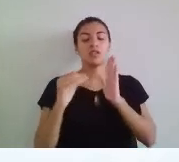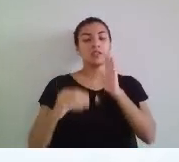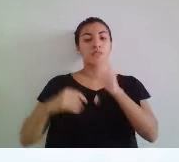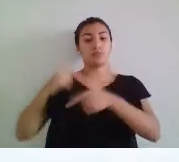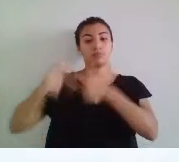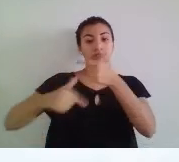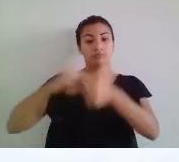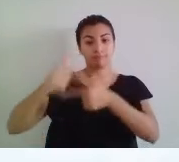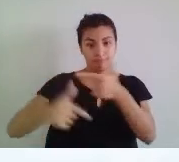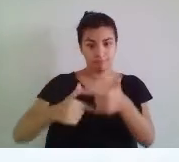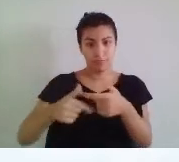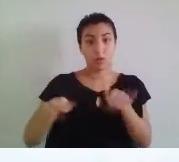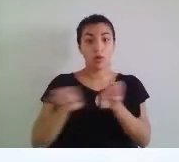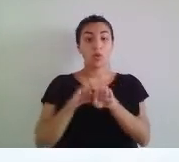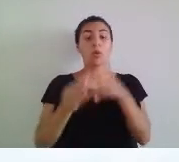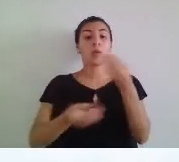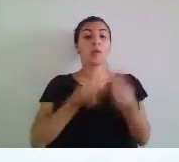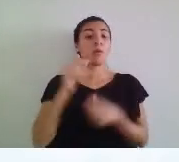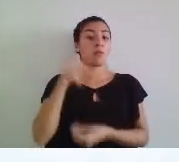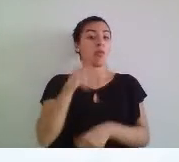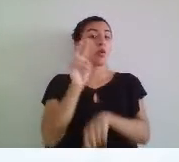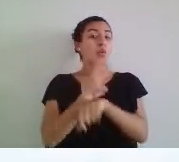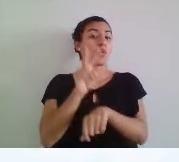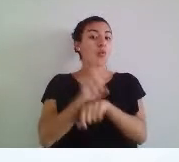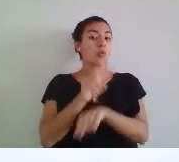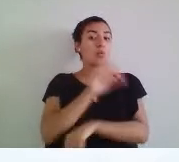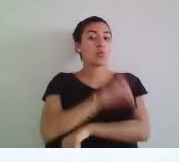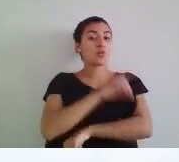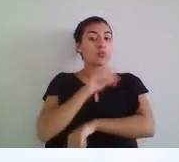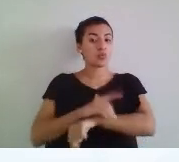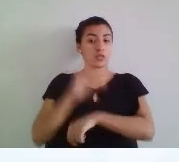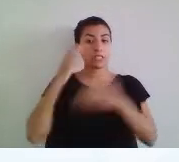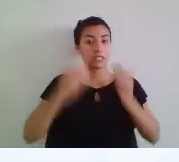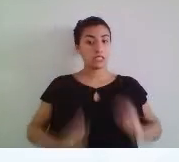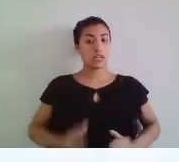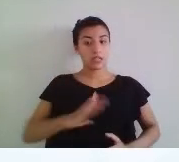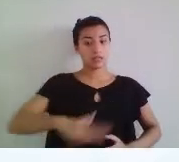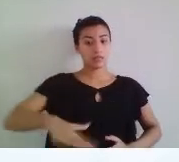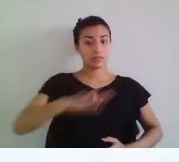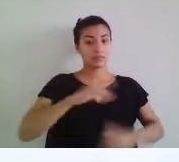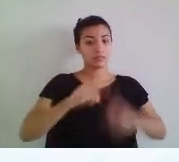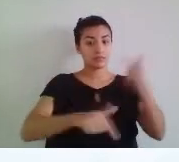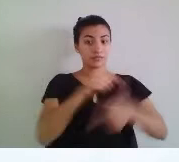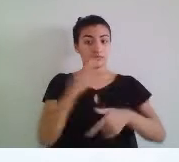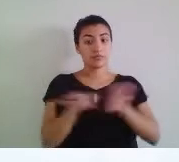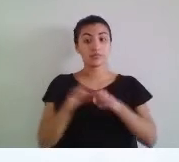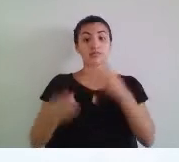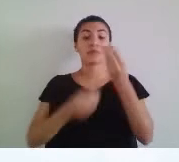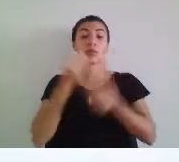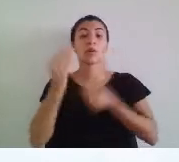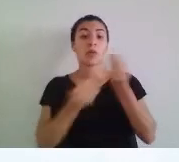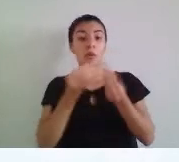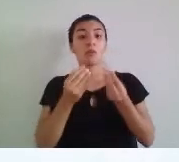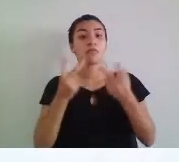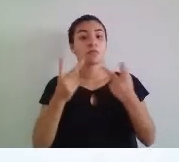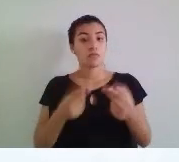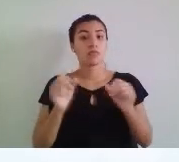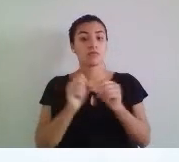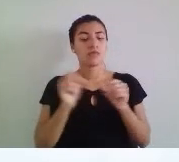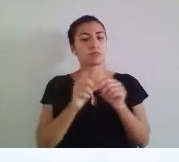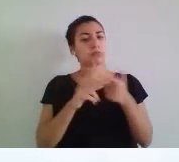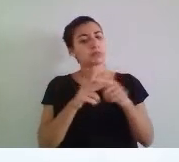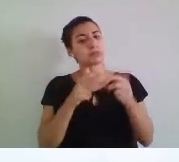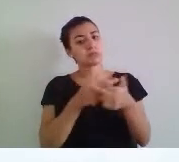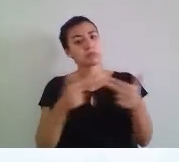como é que esse instituto protege a dignidade e a cidadania da classe trabalhadora, mas como é que esse instituto, na mesma medida, garante a manutenção